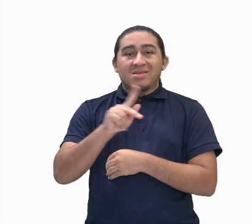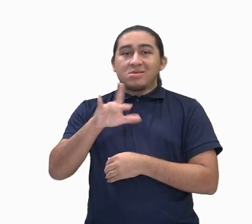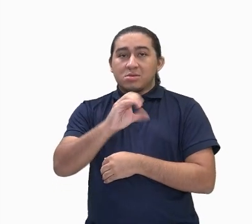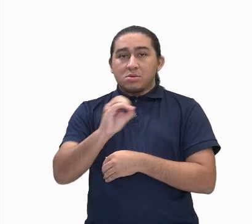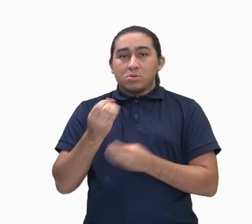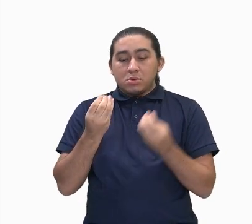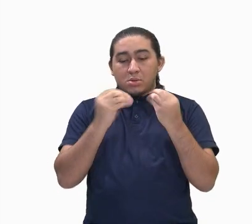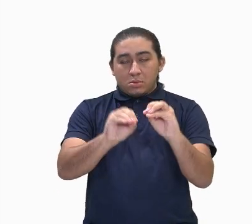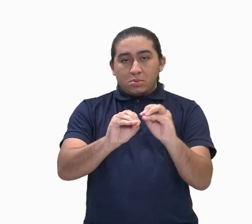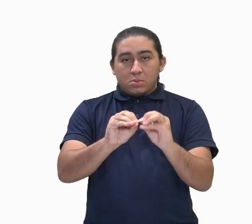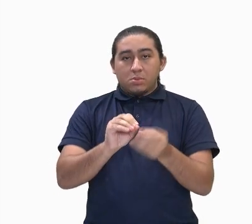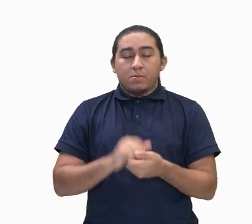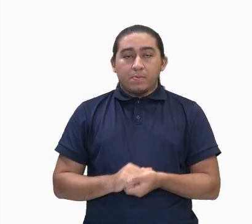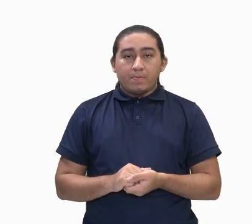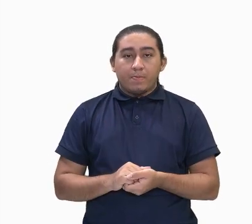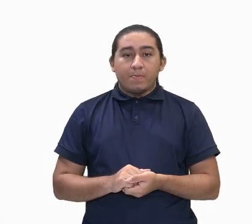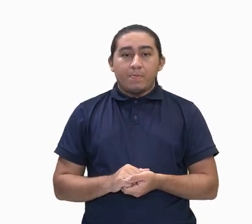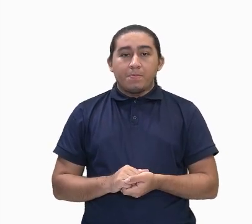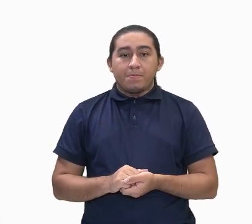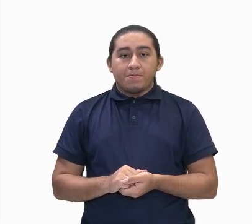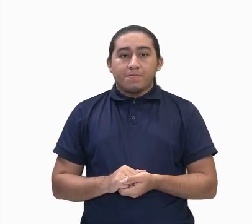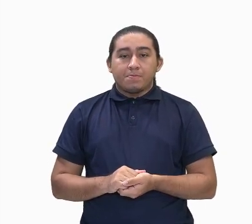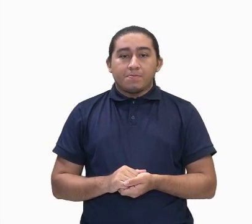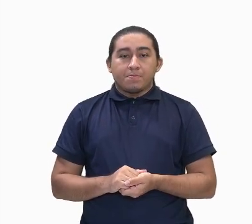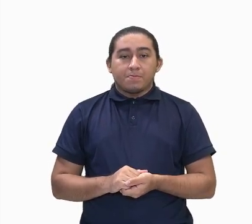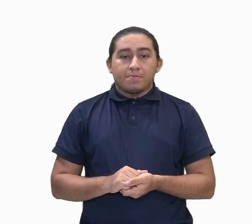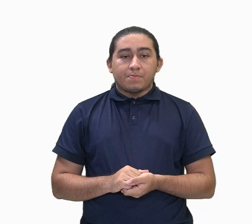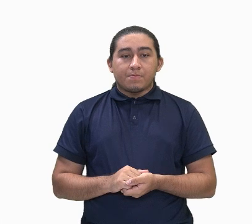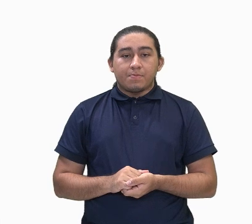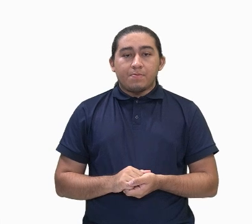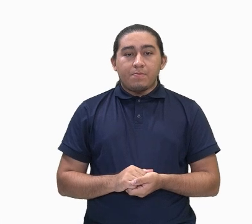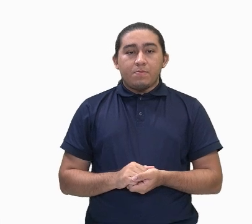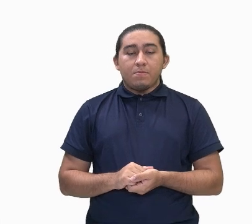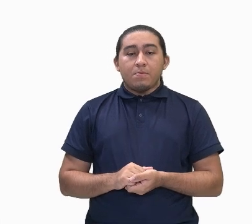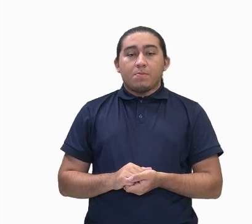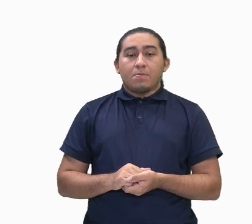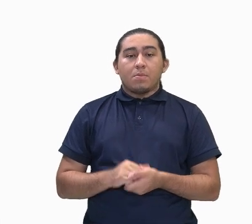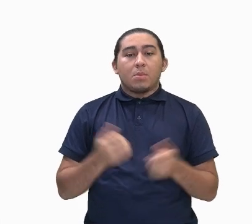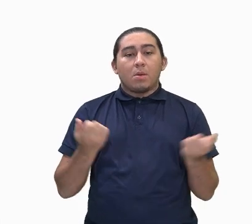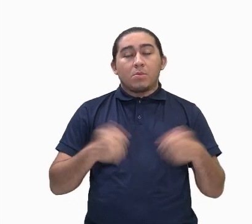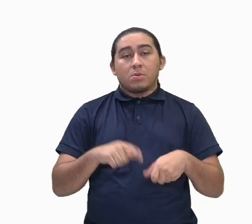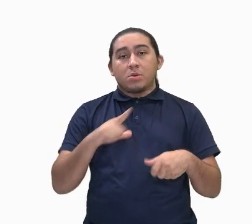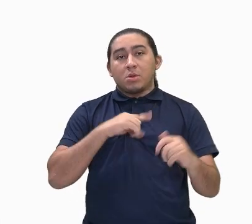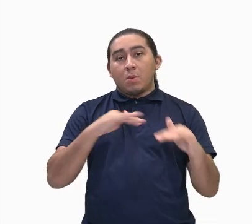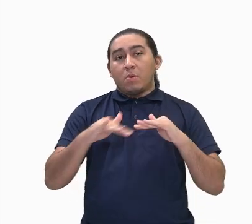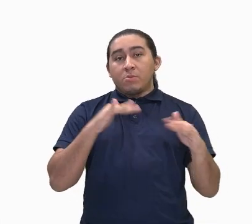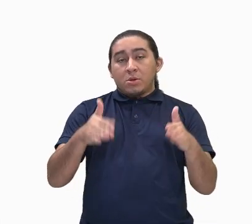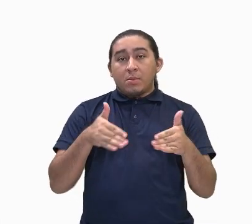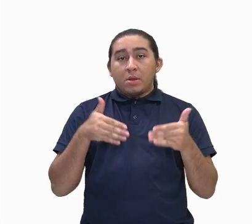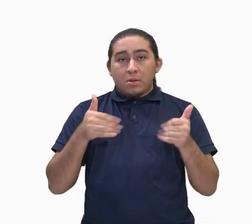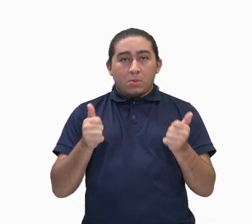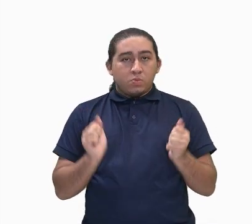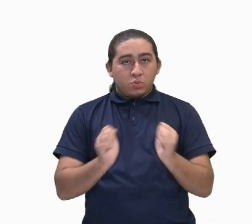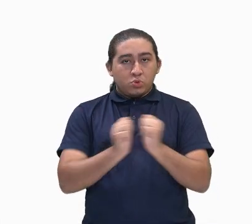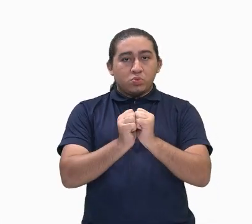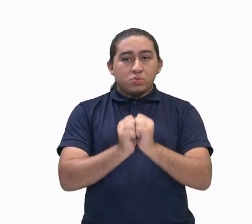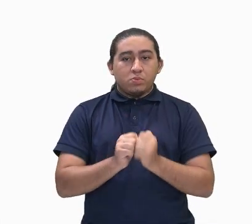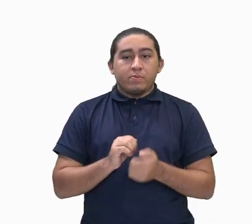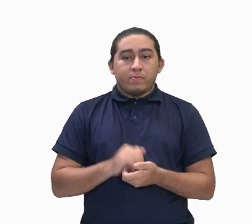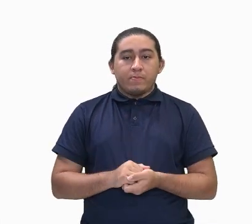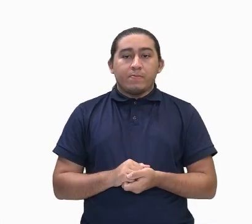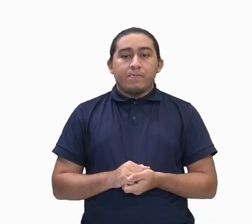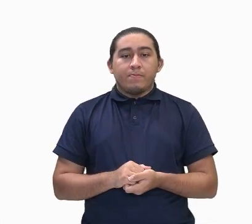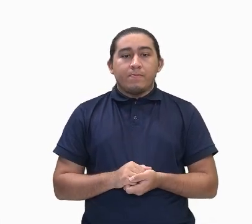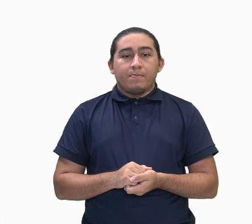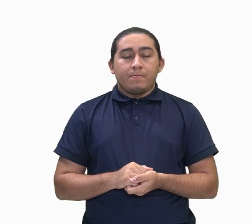também essa interface ali entre os demais tecidos, dando essa sustentação e conjunto. Então, como o nome dele já diz,